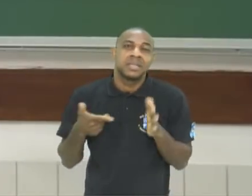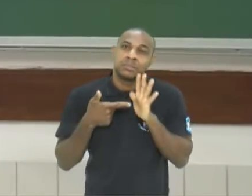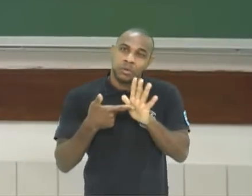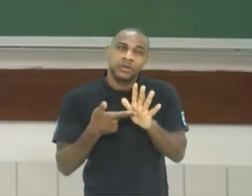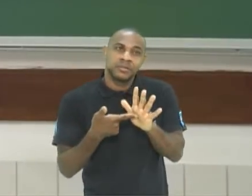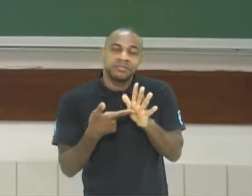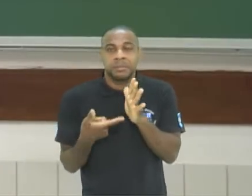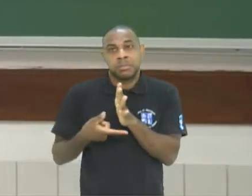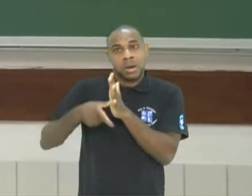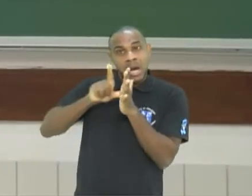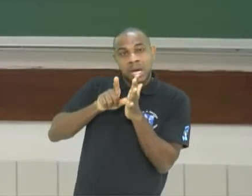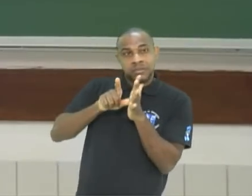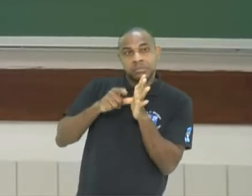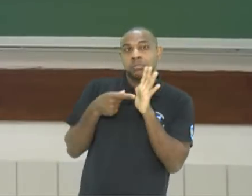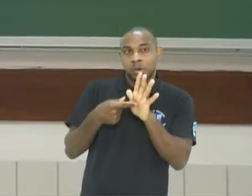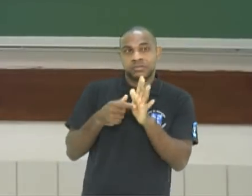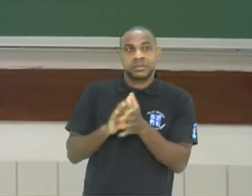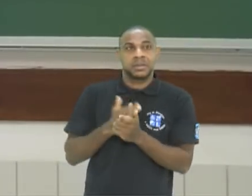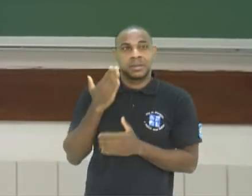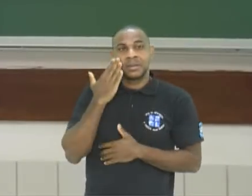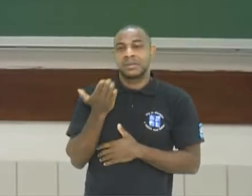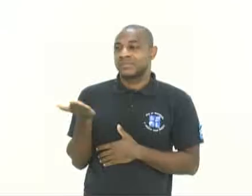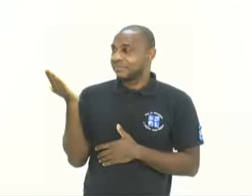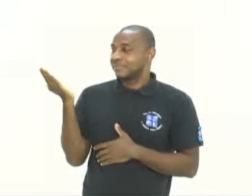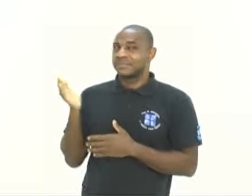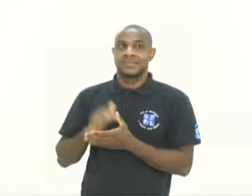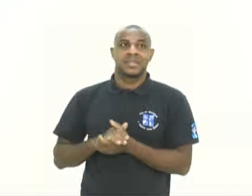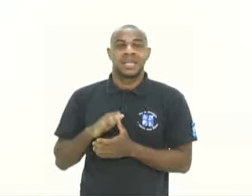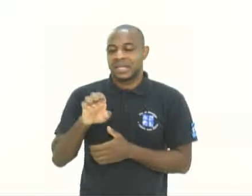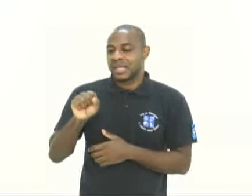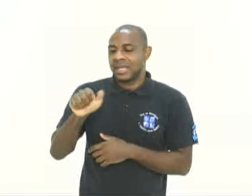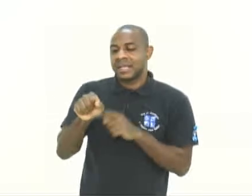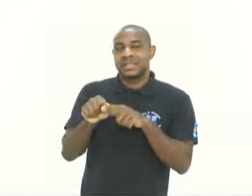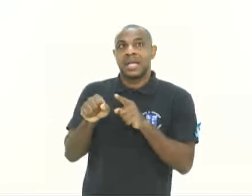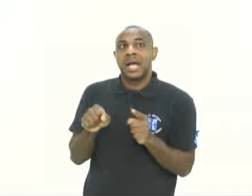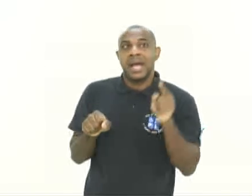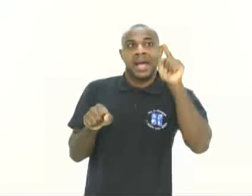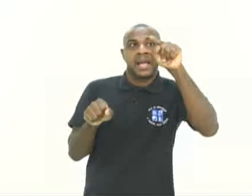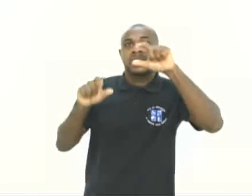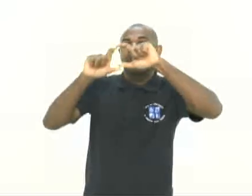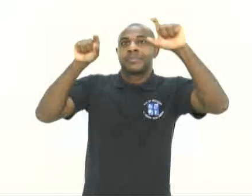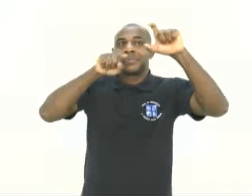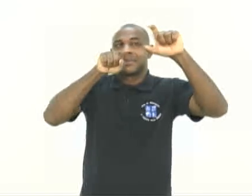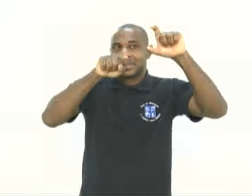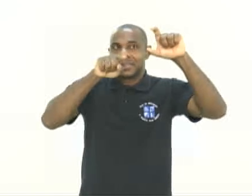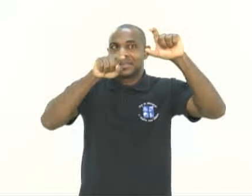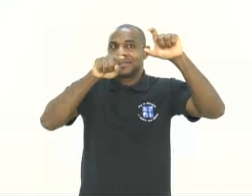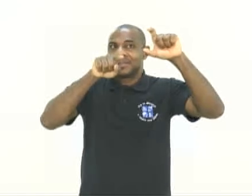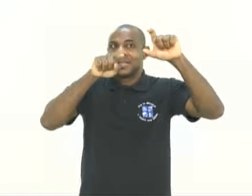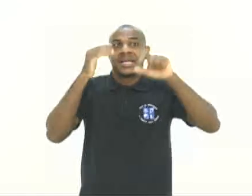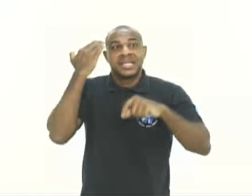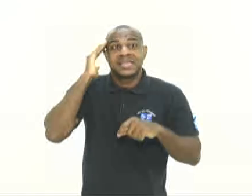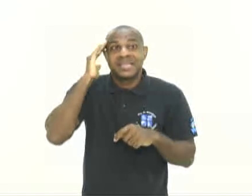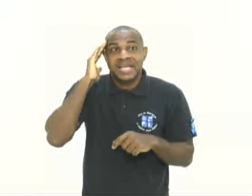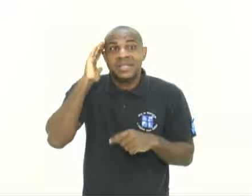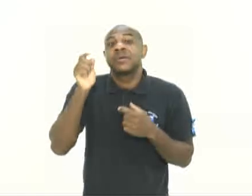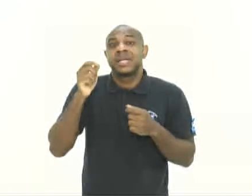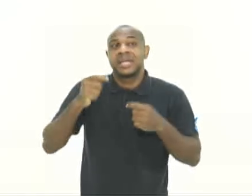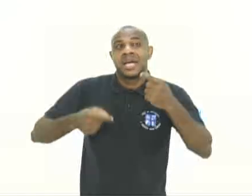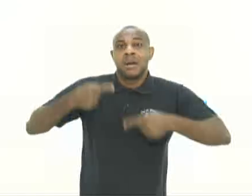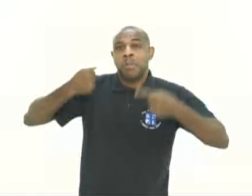aparecer antes. Então, eu marquei para vocês aqui que o essas, ele retoma entender a burocracia governamental